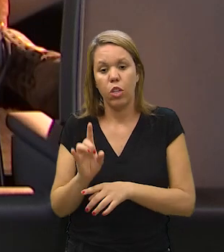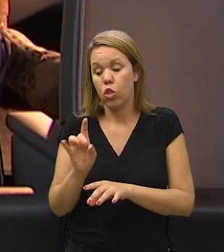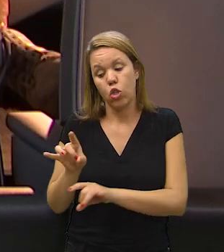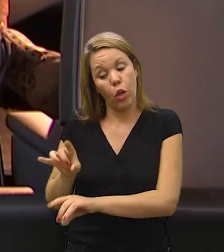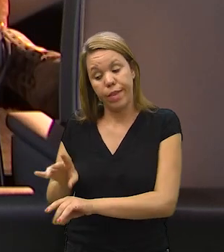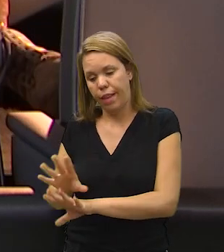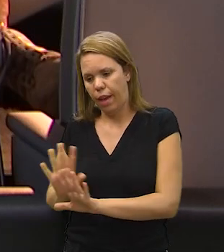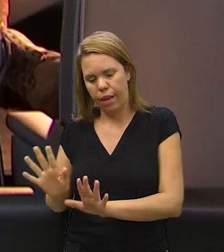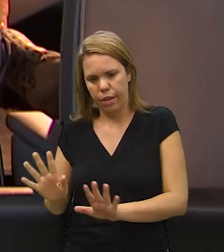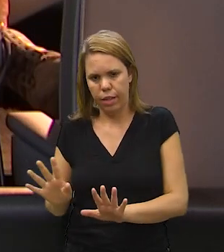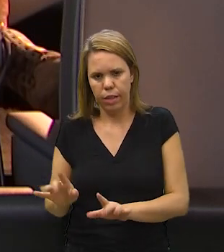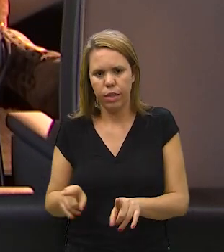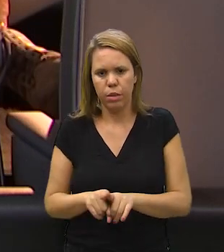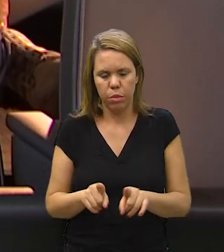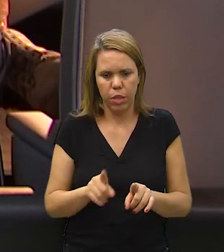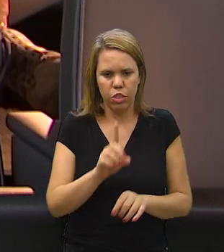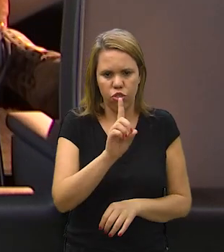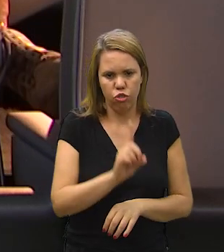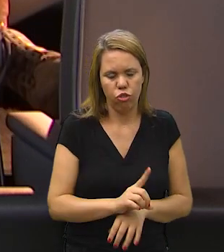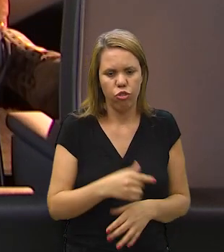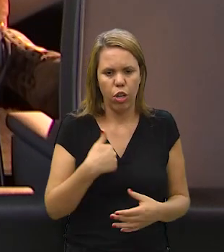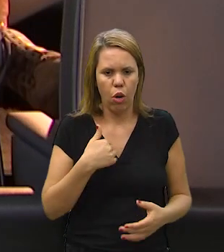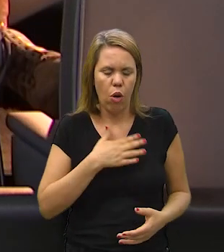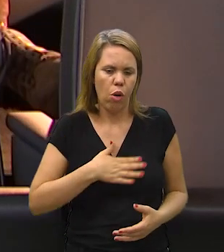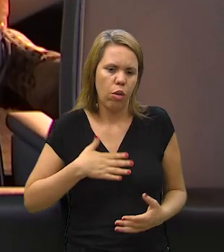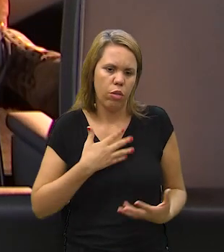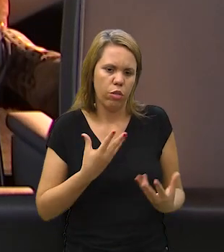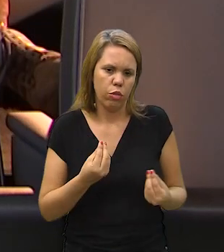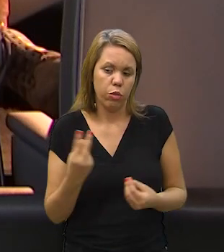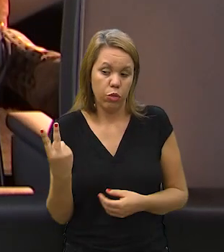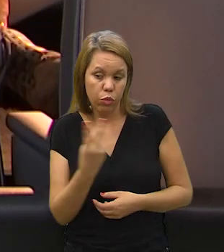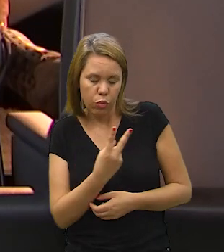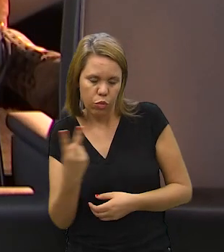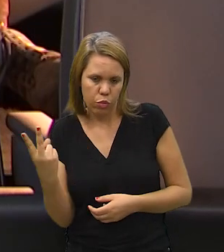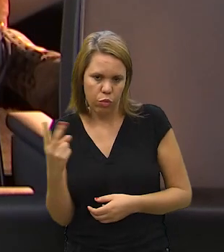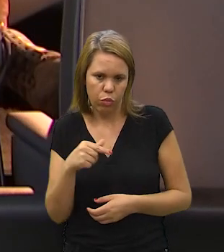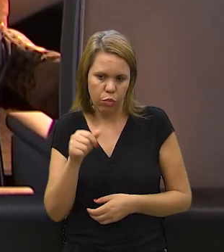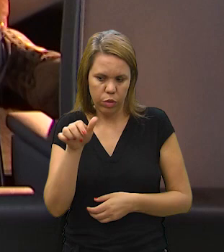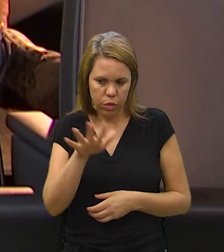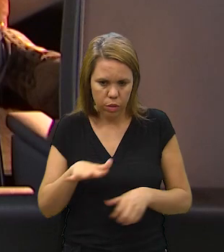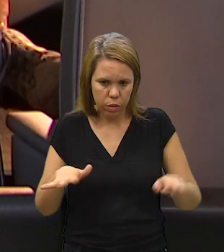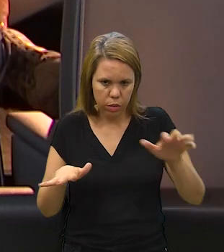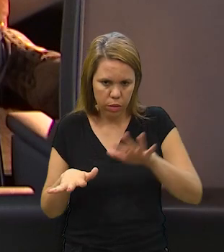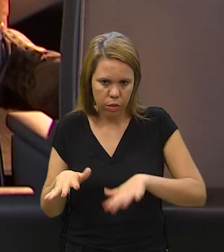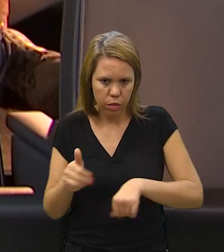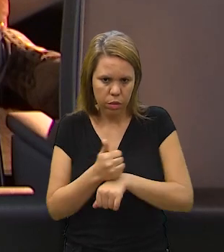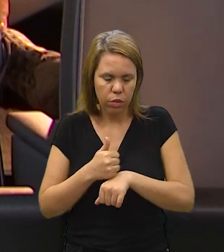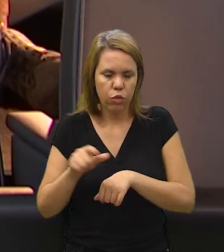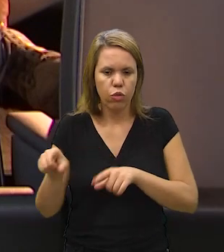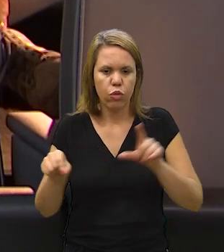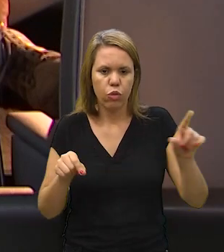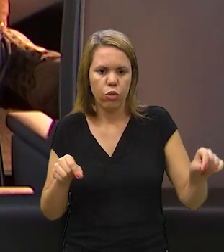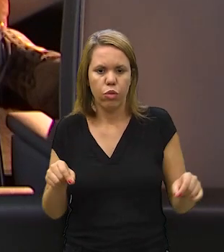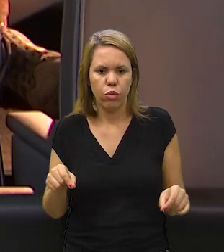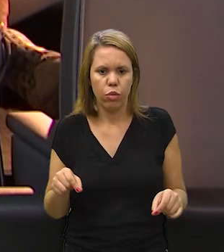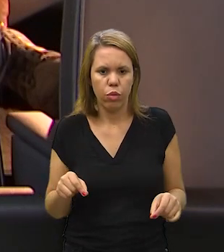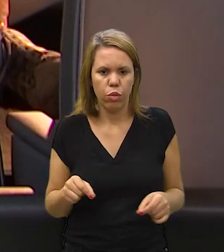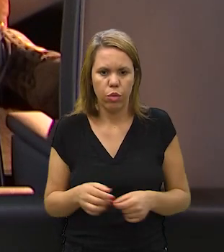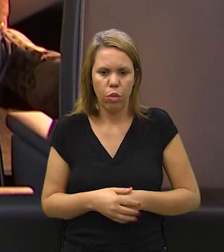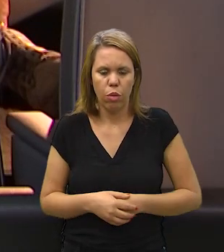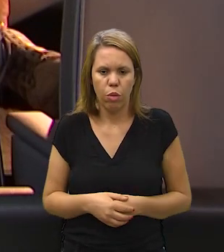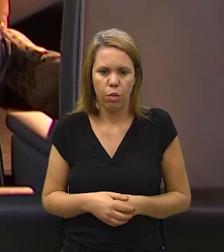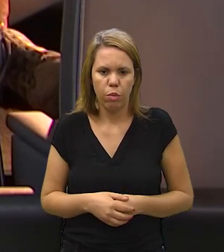só a parte técnica de direção. Sim, eu gosto muito das duas, para dizer a verdade. Se eu tivesse que escolher, eu ficaria